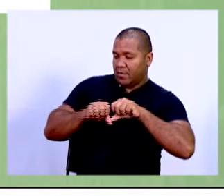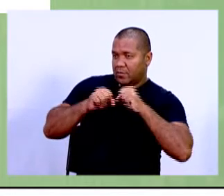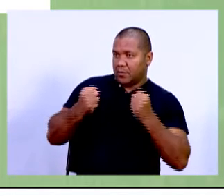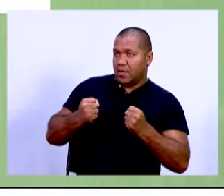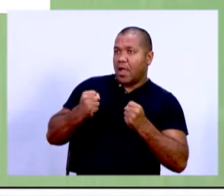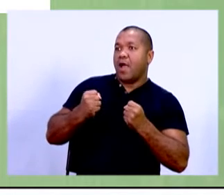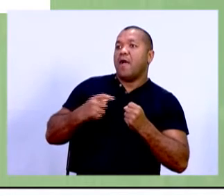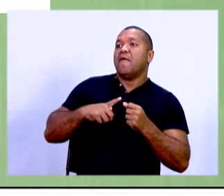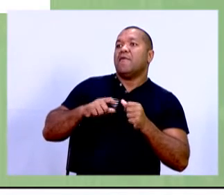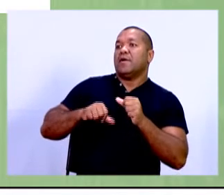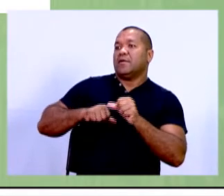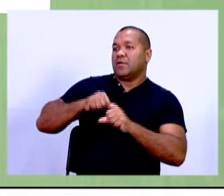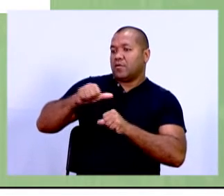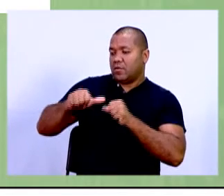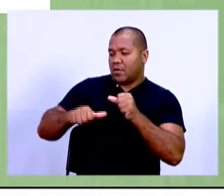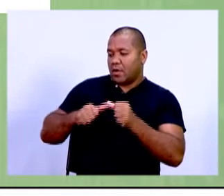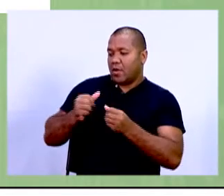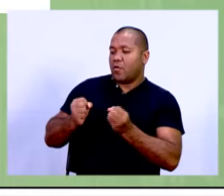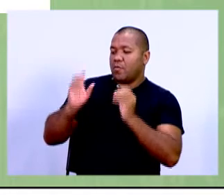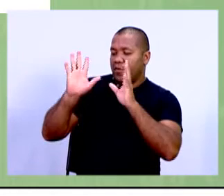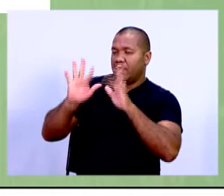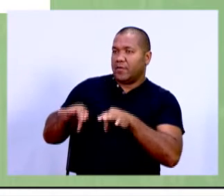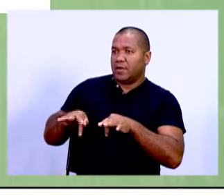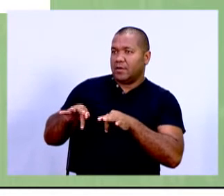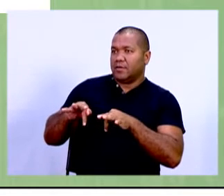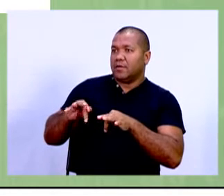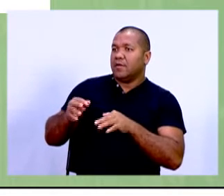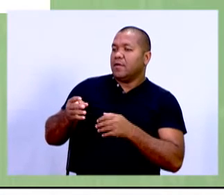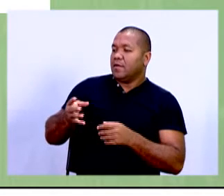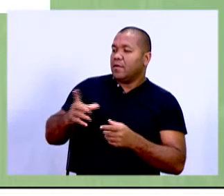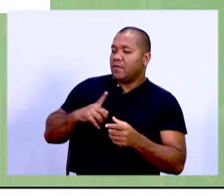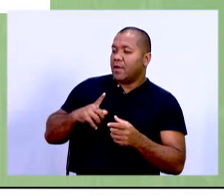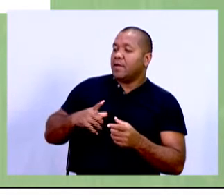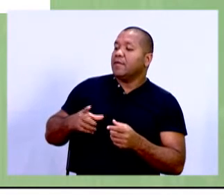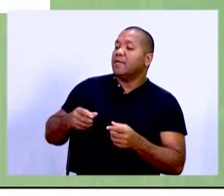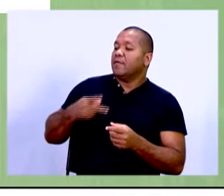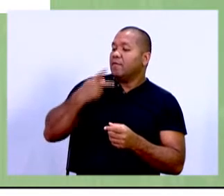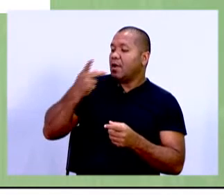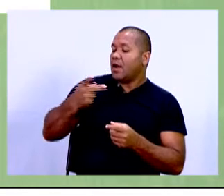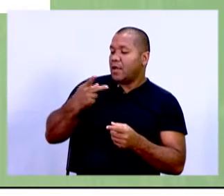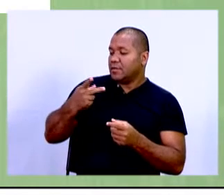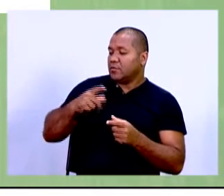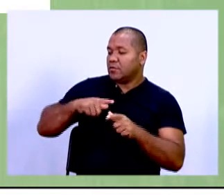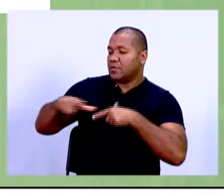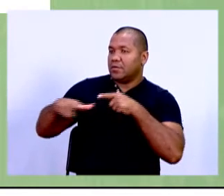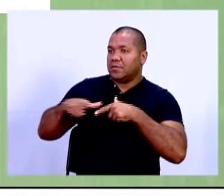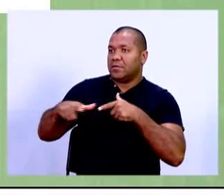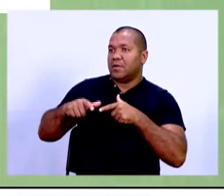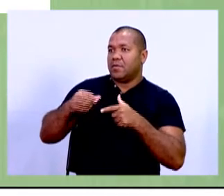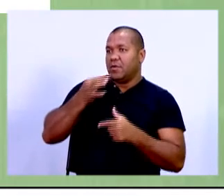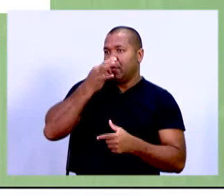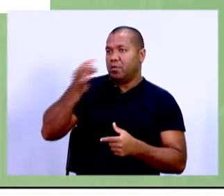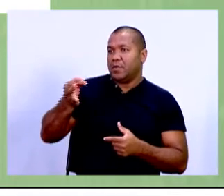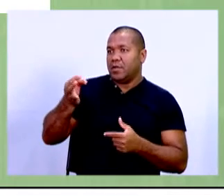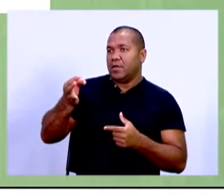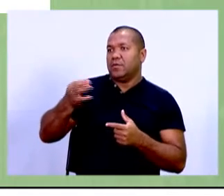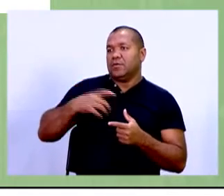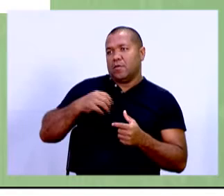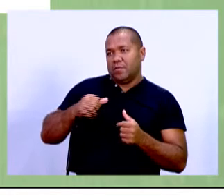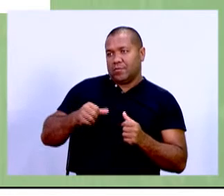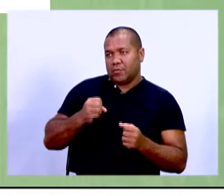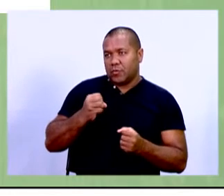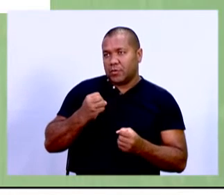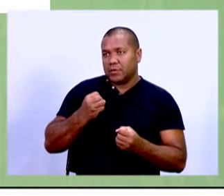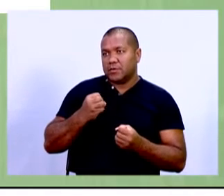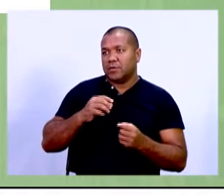estado da OS como fechada e vai avaliar o serviço da empresa e do técnico em si. Porque os